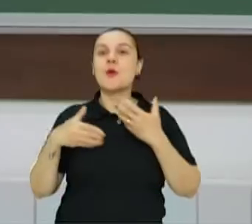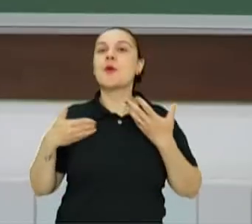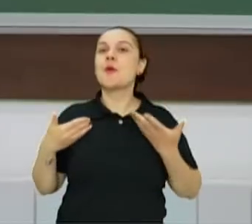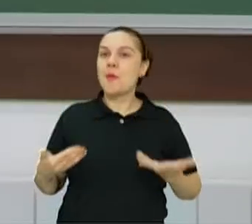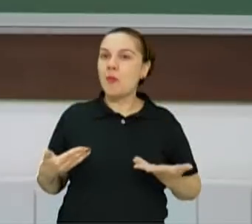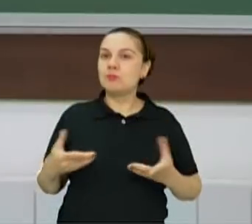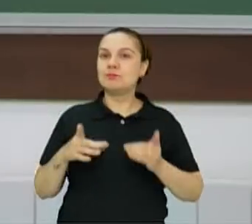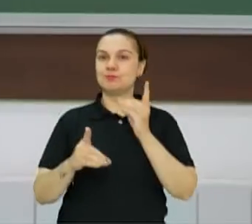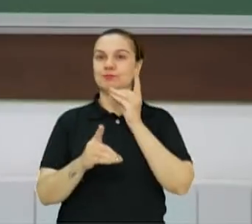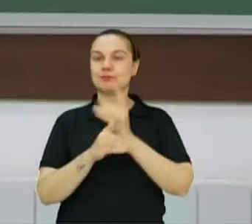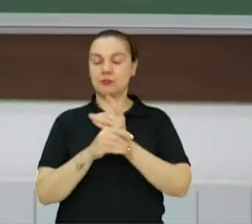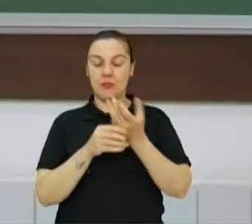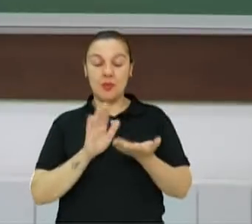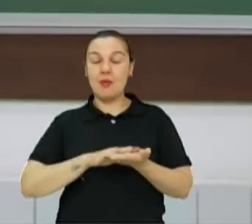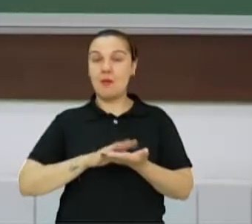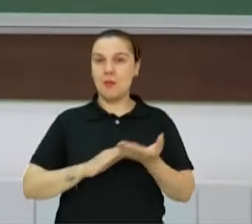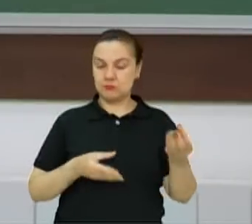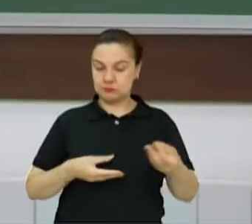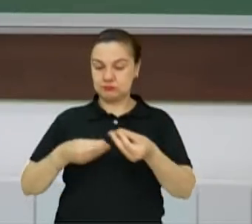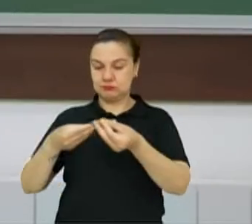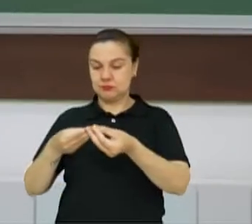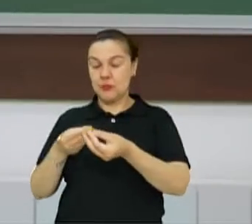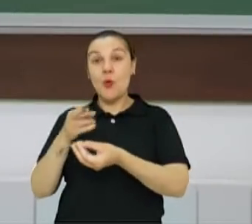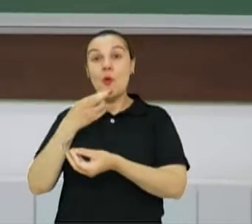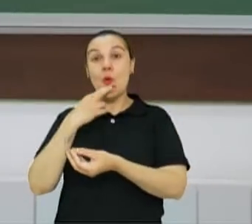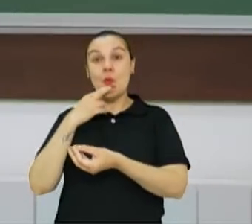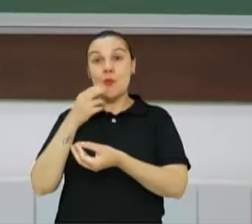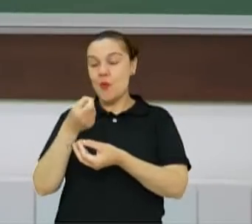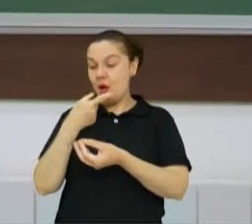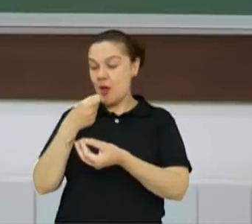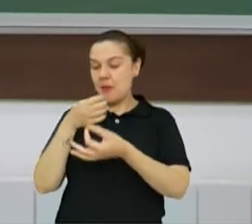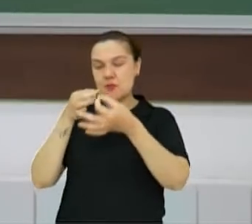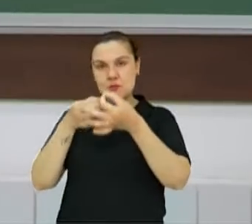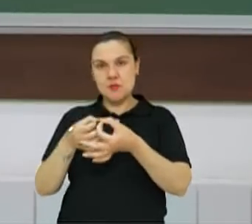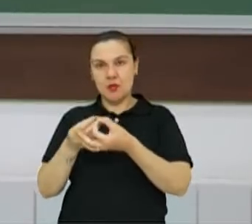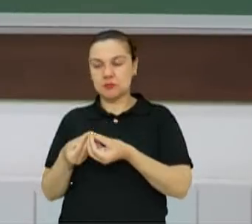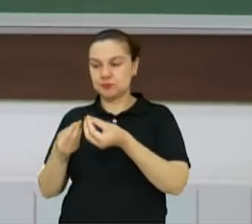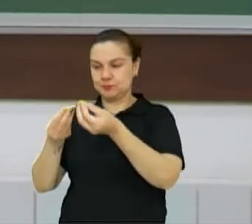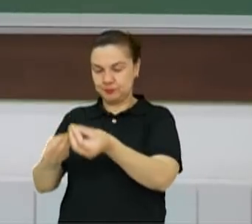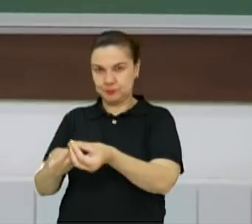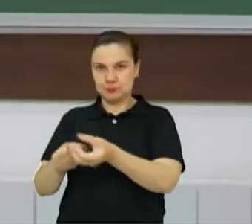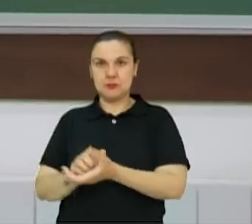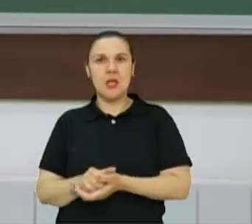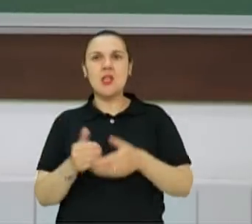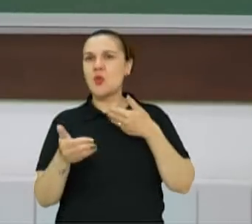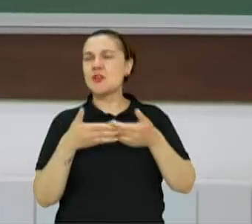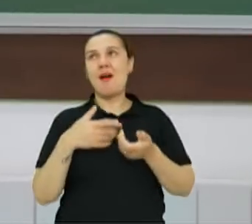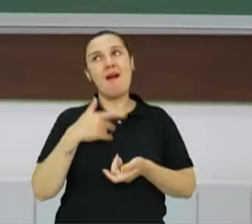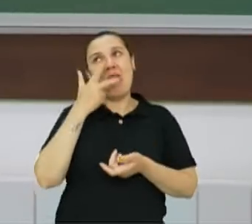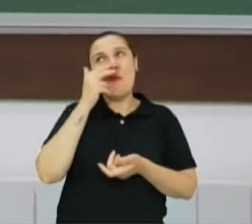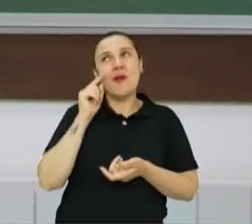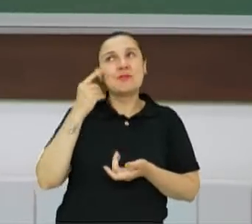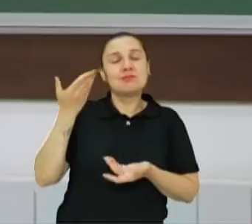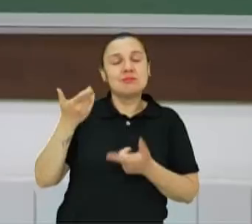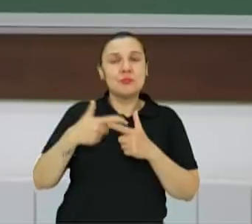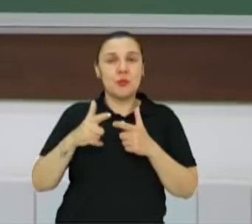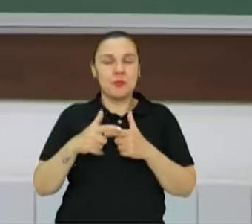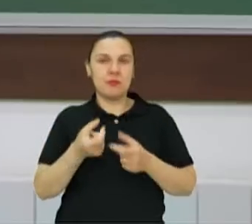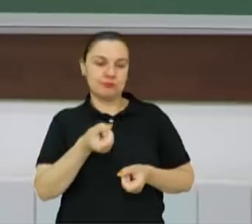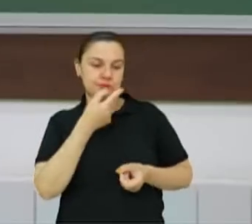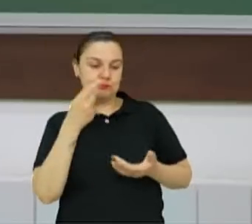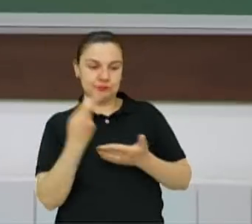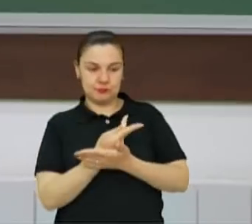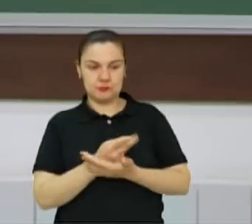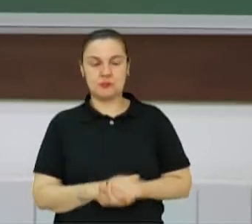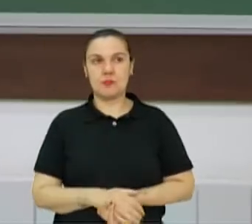com o diagnóstico em mãos, o médico dá o remédio certo. Não adianta achar que é tal problema e tomar o remédio